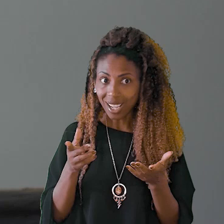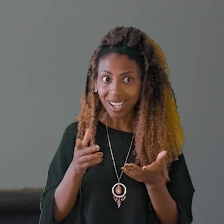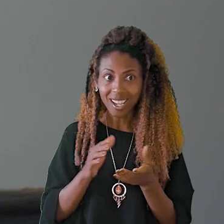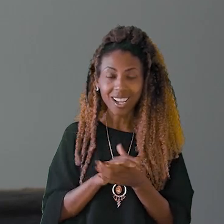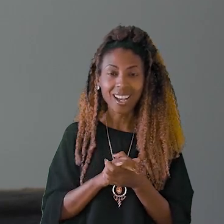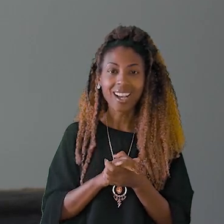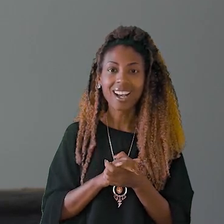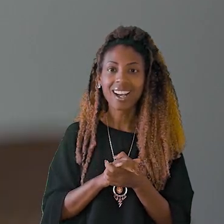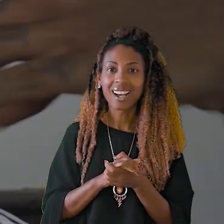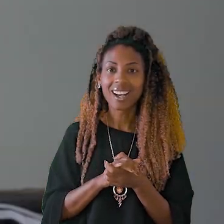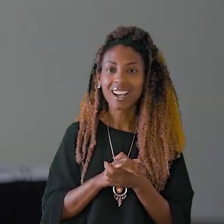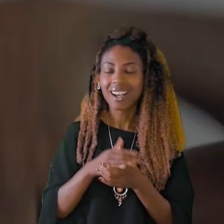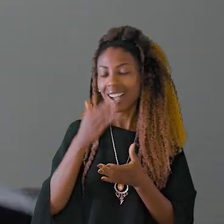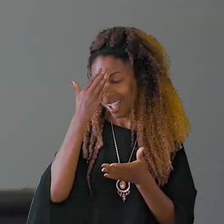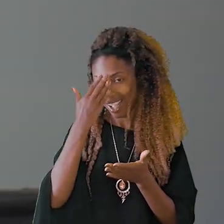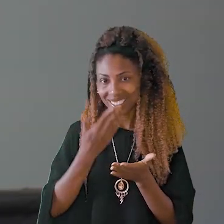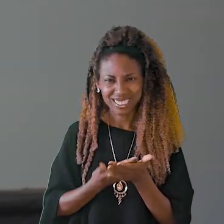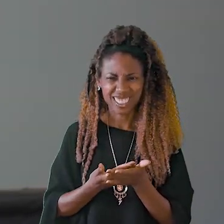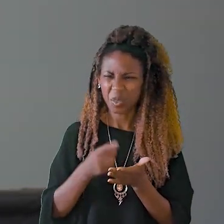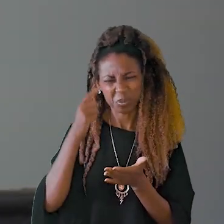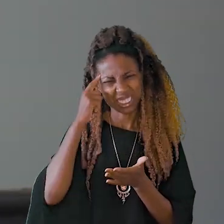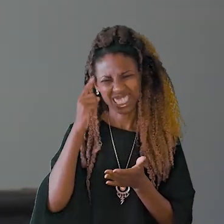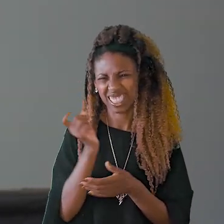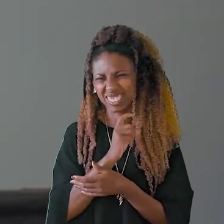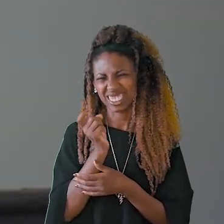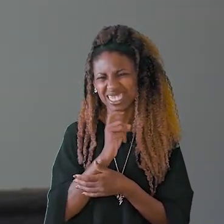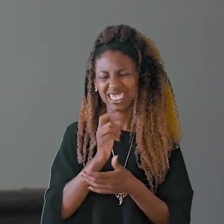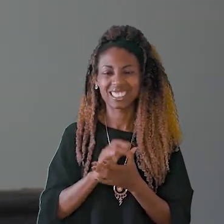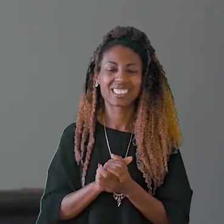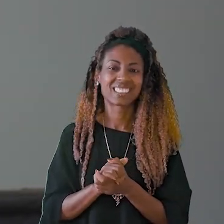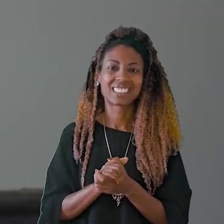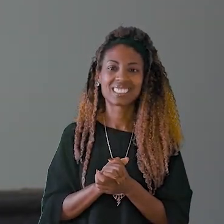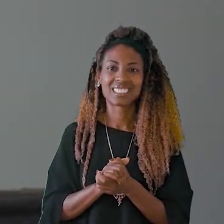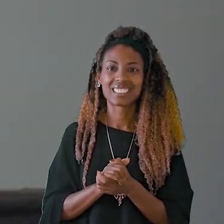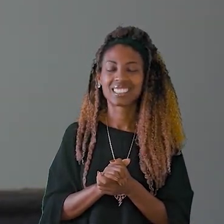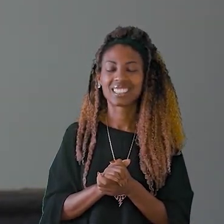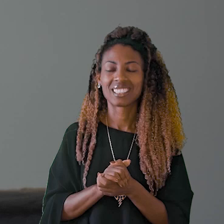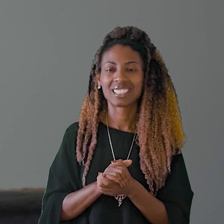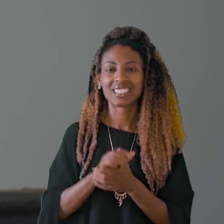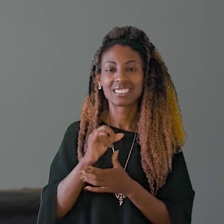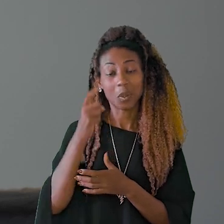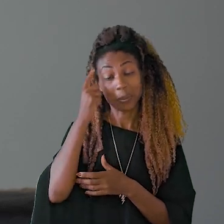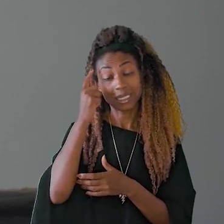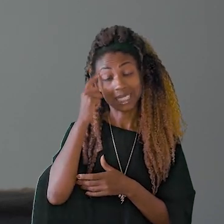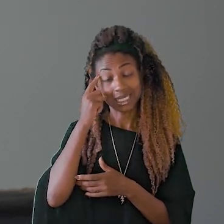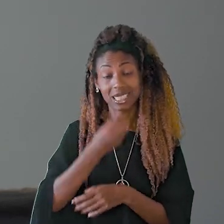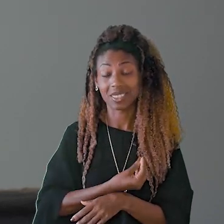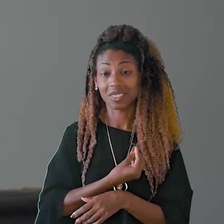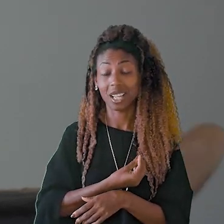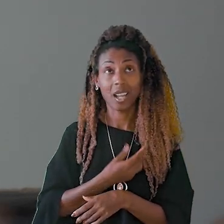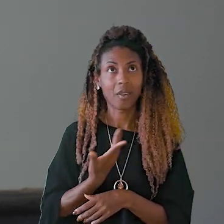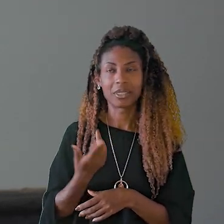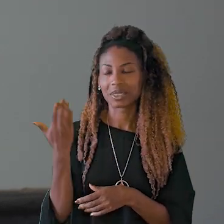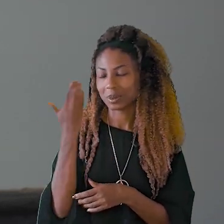não tá não. A gente acredita que eu acreditei que ela não estava mesmo, assim. Eu falei, precisava acreditar que ela não estava, porque se eu acreditasse que ela estava, acho que eu não conseguiria